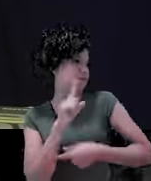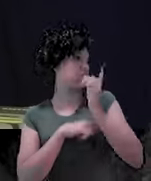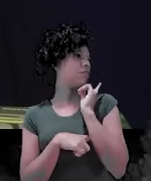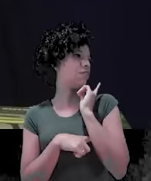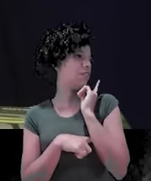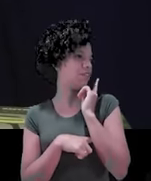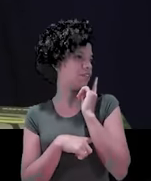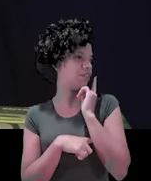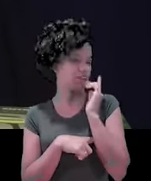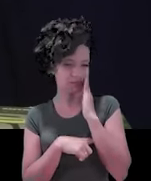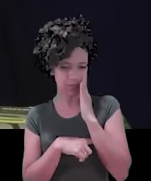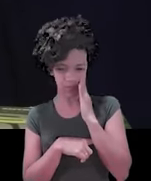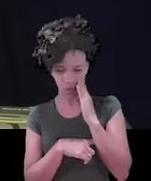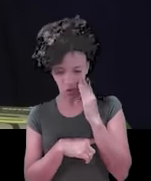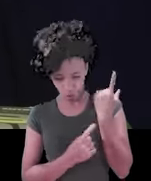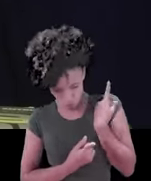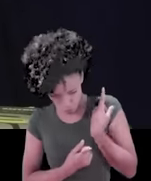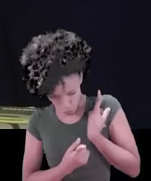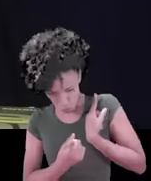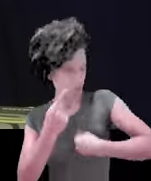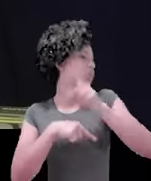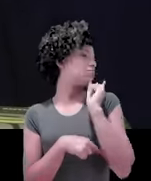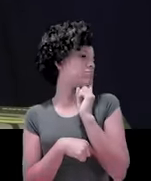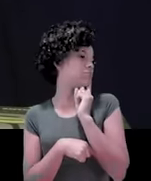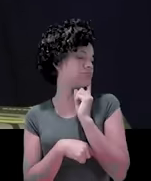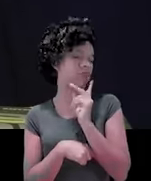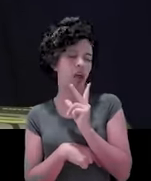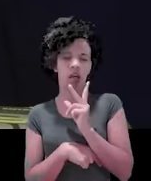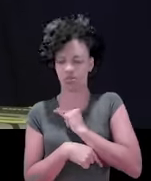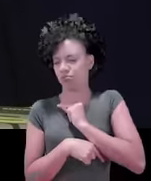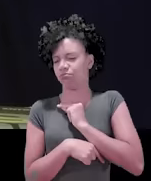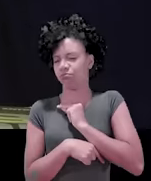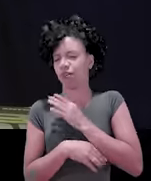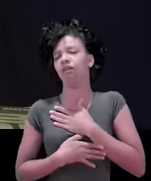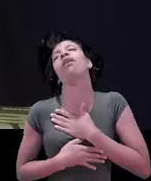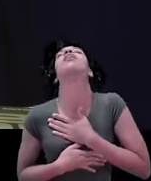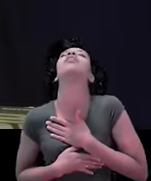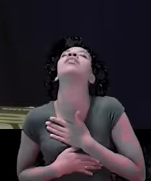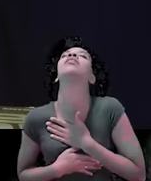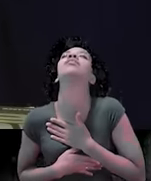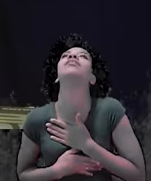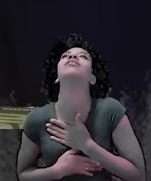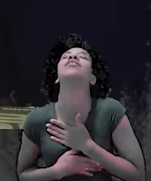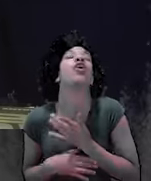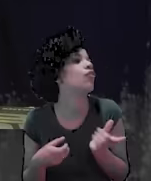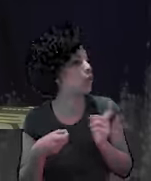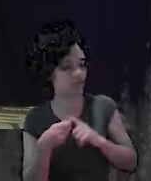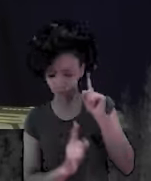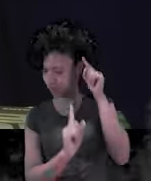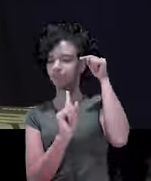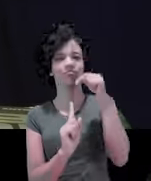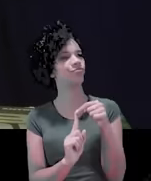e respire fundo sim em que hospital de atividade sexual vontade